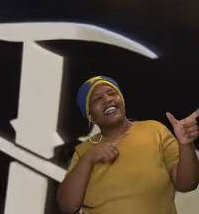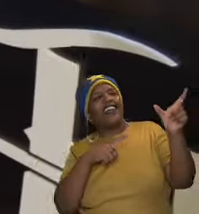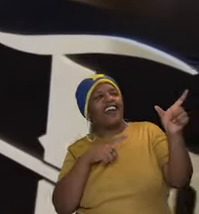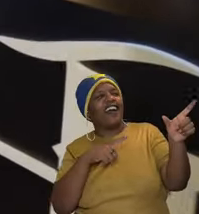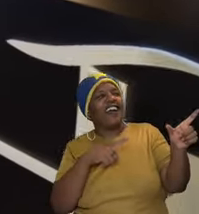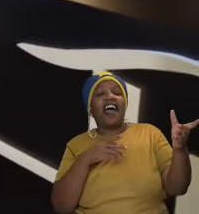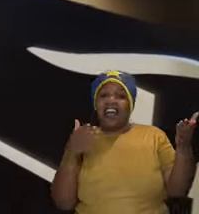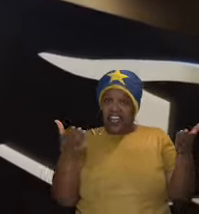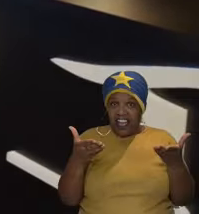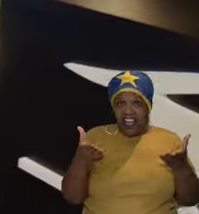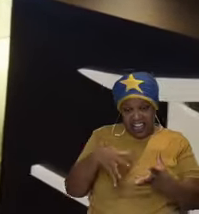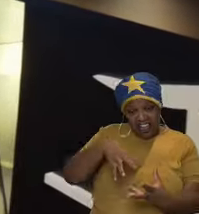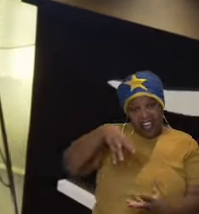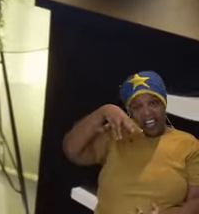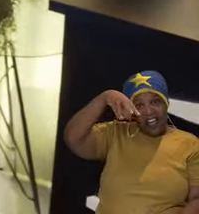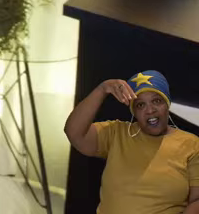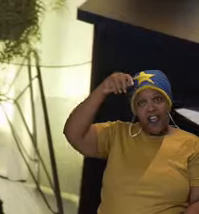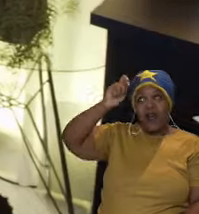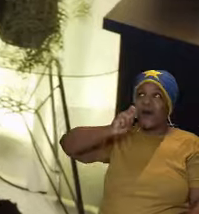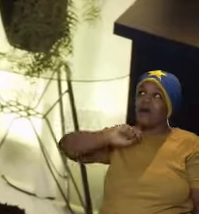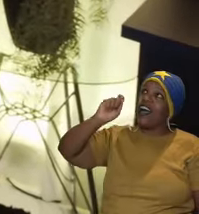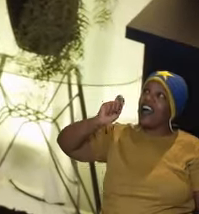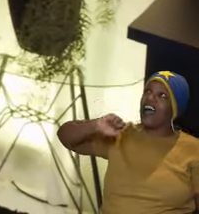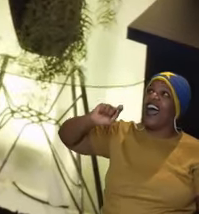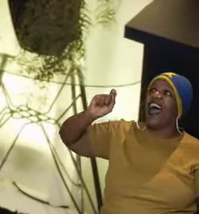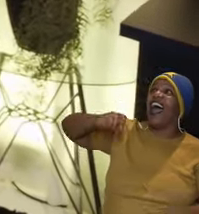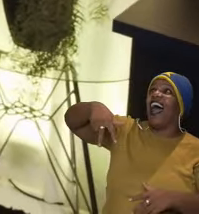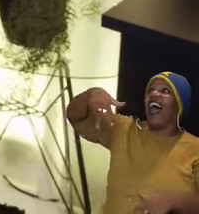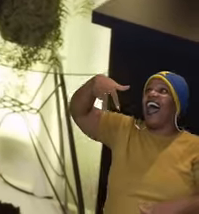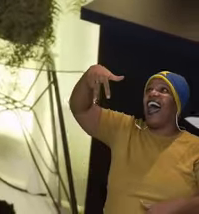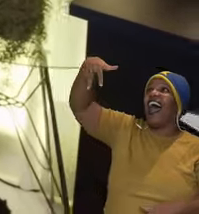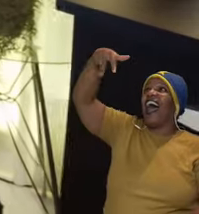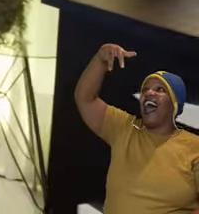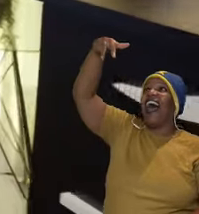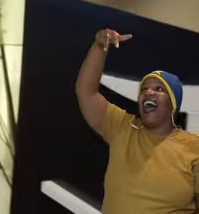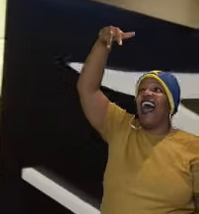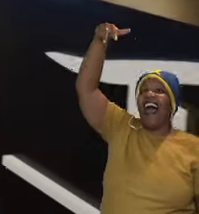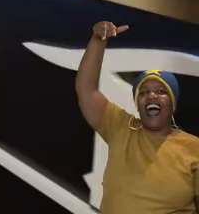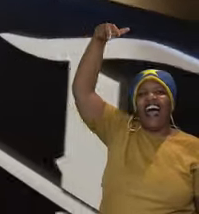ela tem alma de pipa voada.